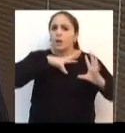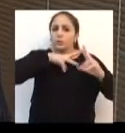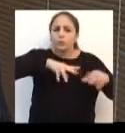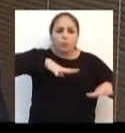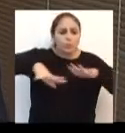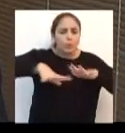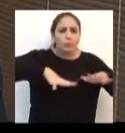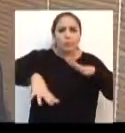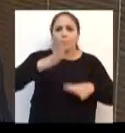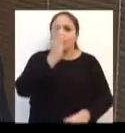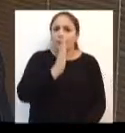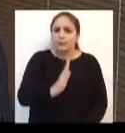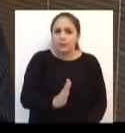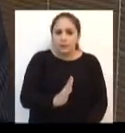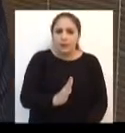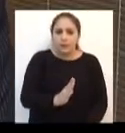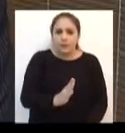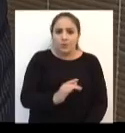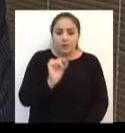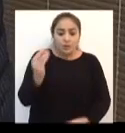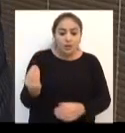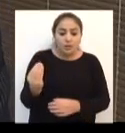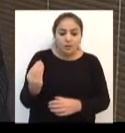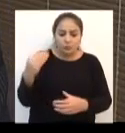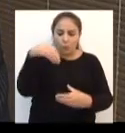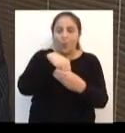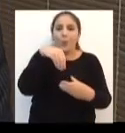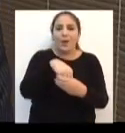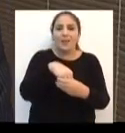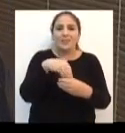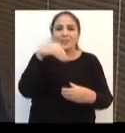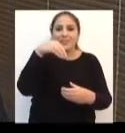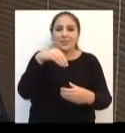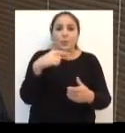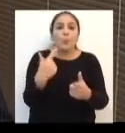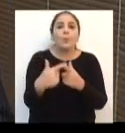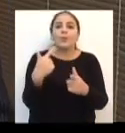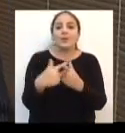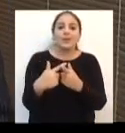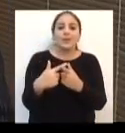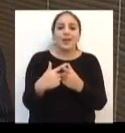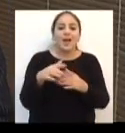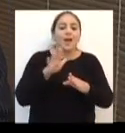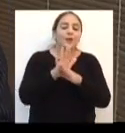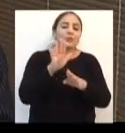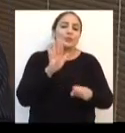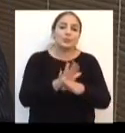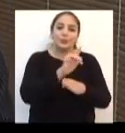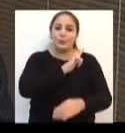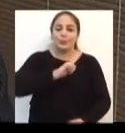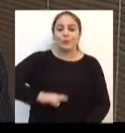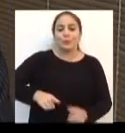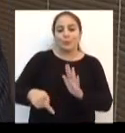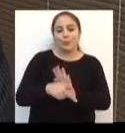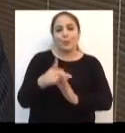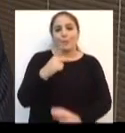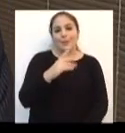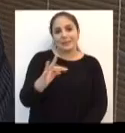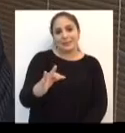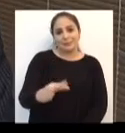todos os brasileiros e que seja colocado lá dentro simplesmente para ajudar o governo do